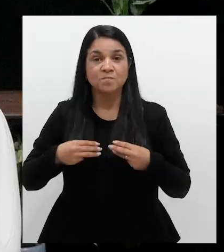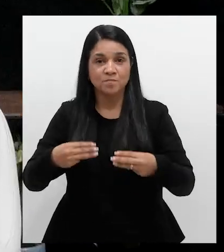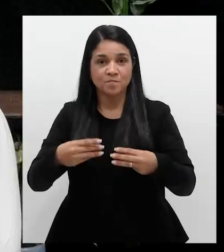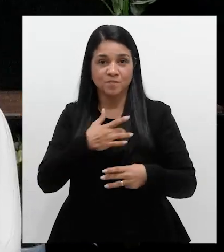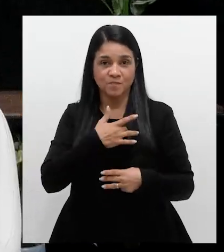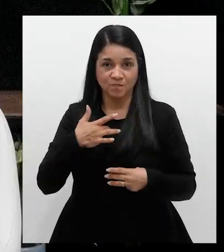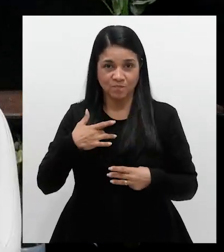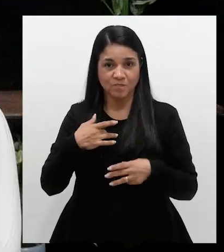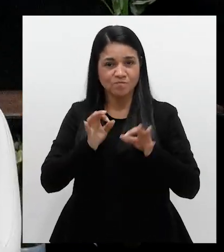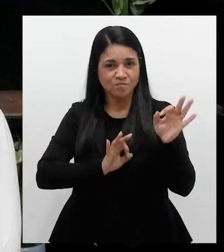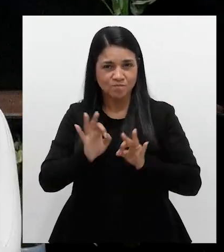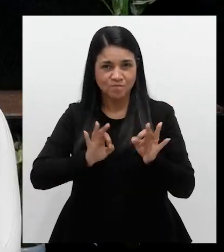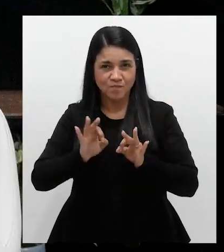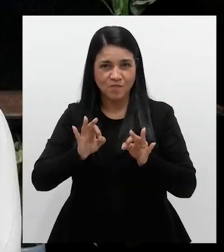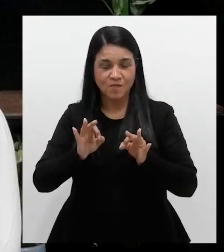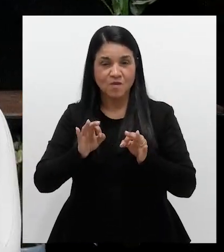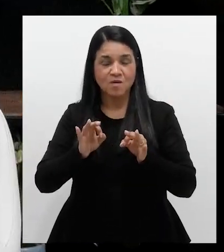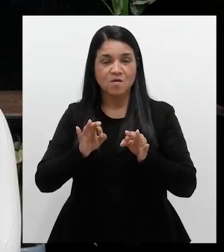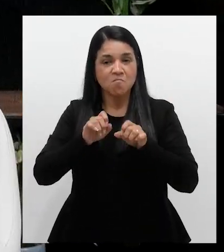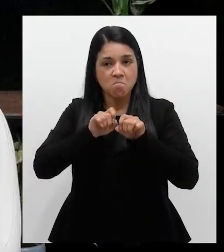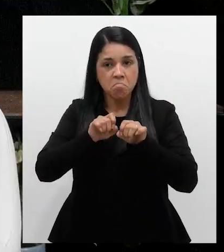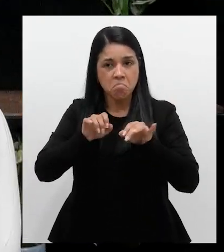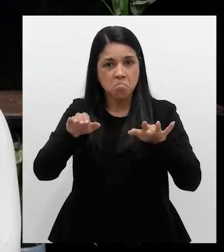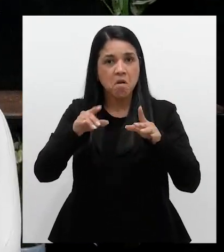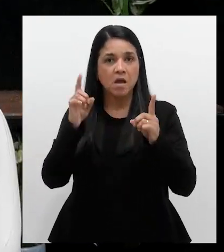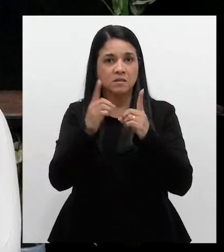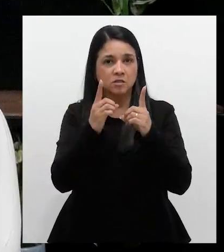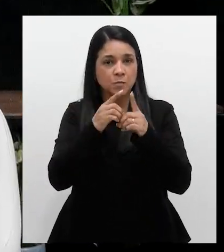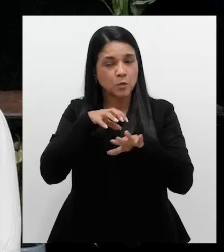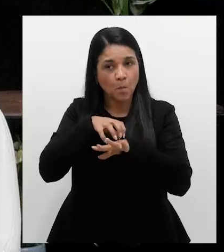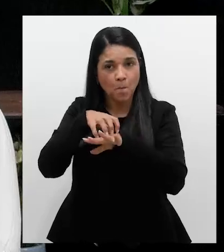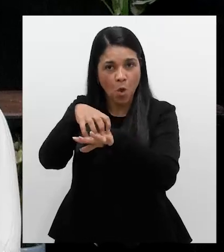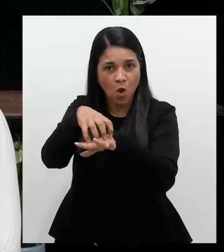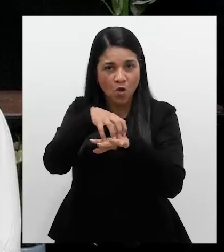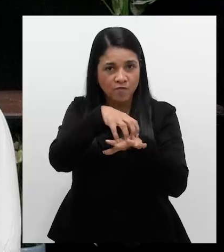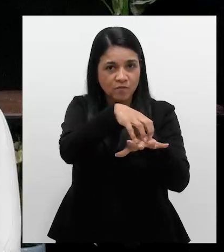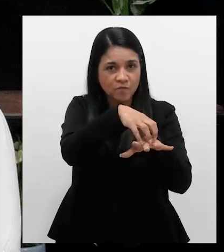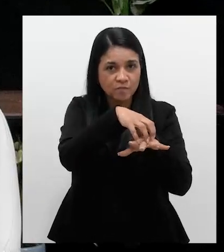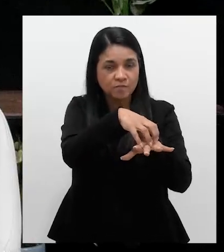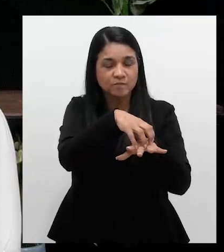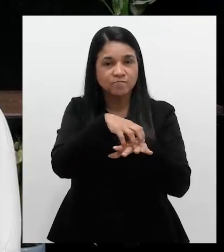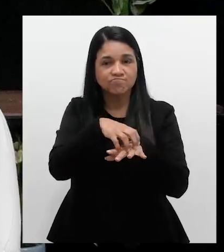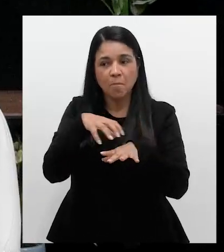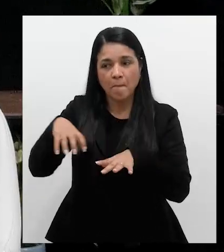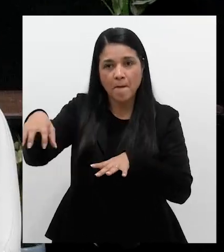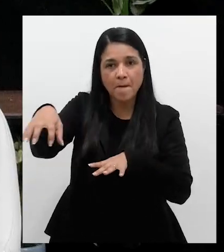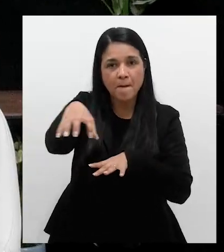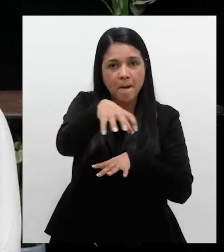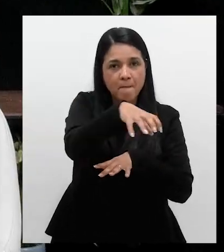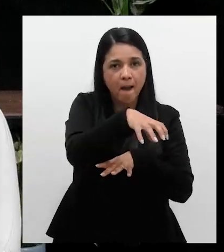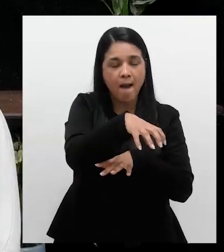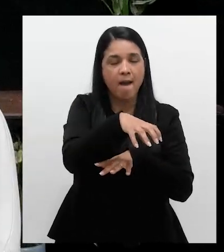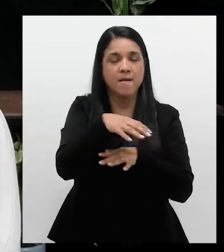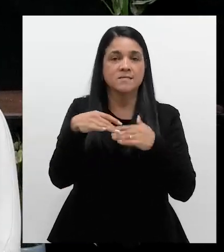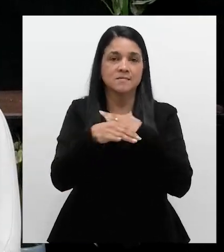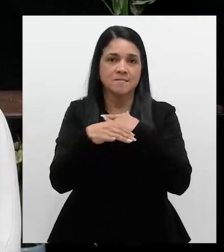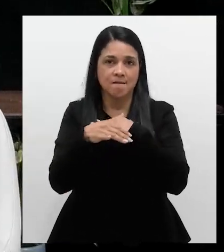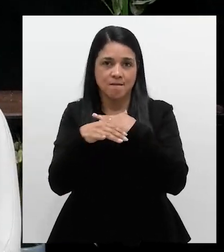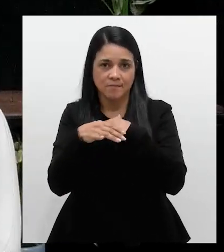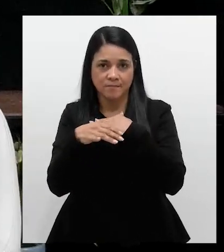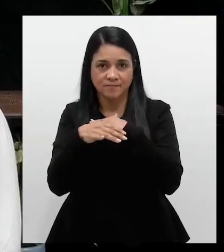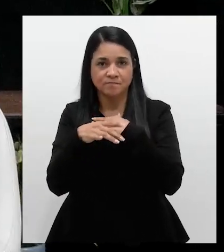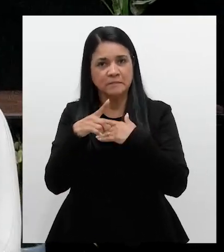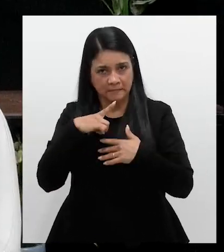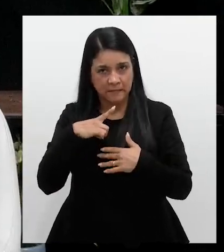Ministério da Saúde planeja aumentar o número de atendimento móvel, né, para poder chegar a quase todas as